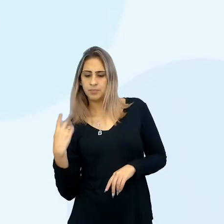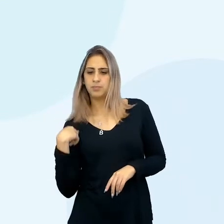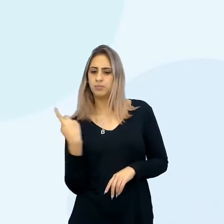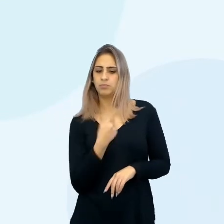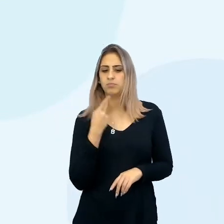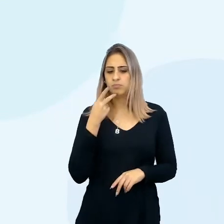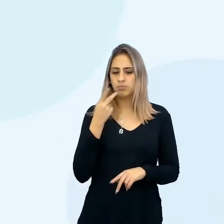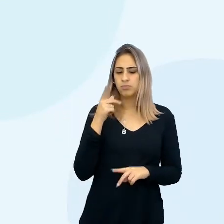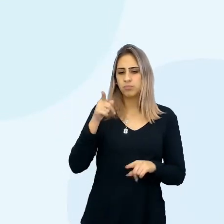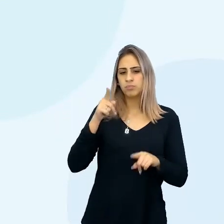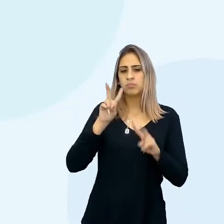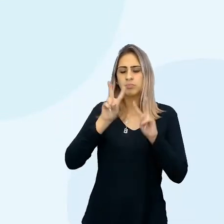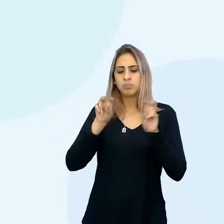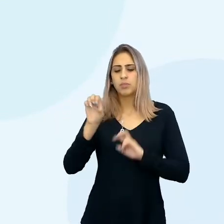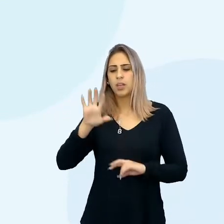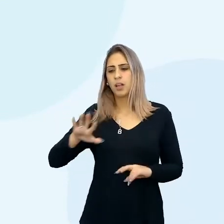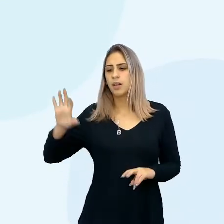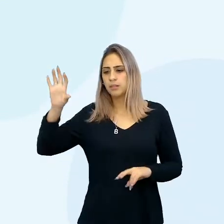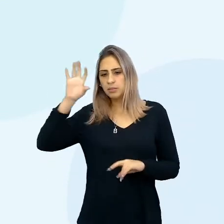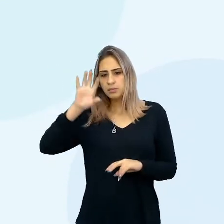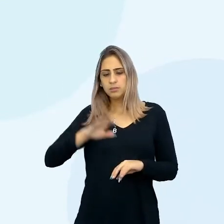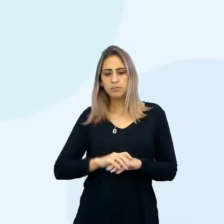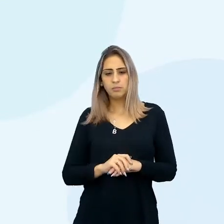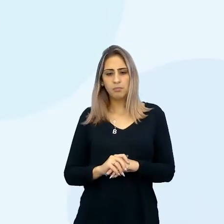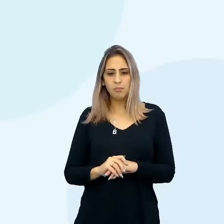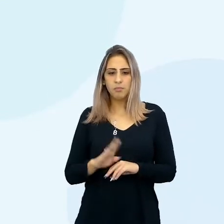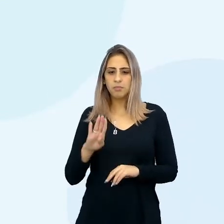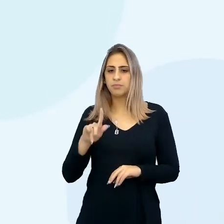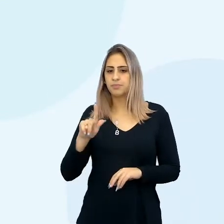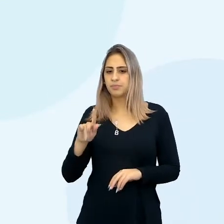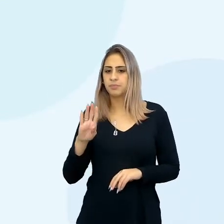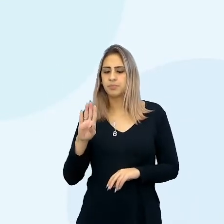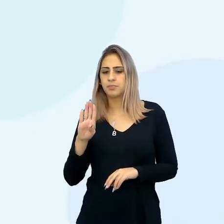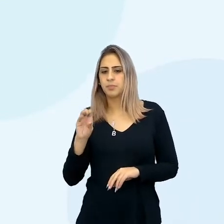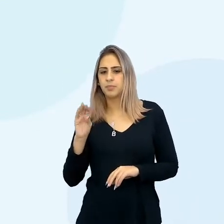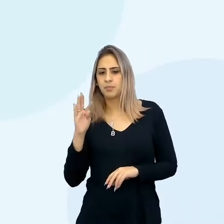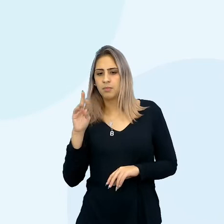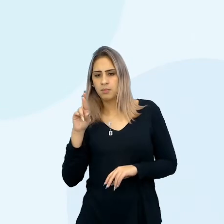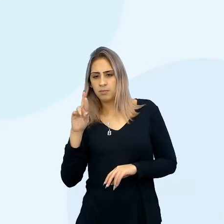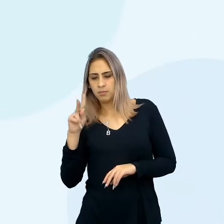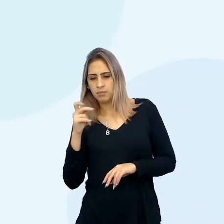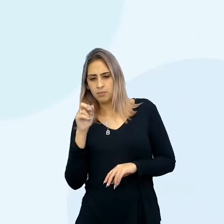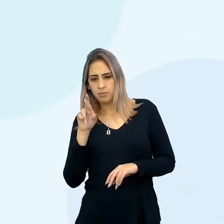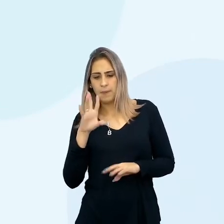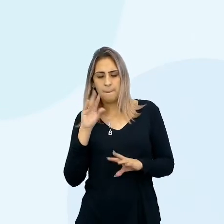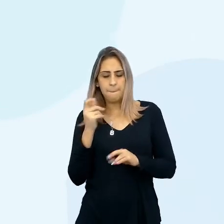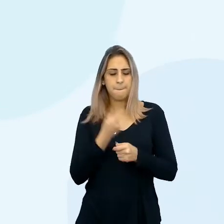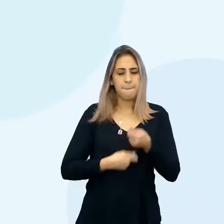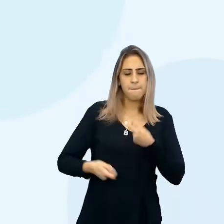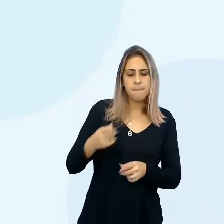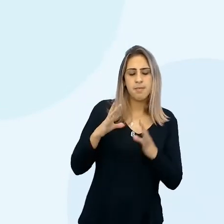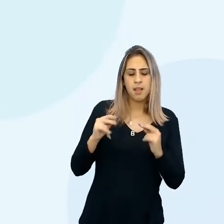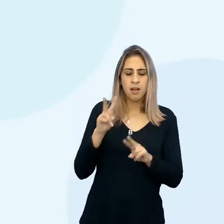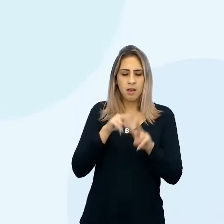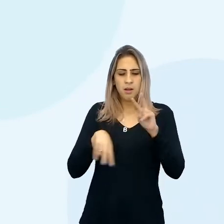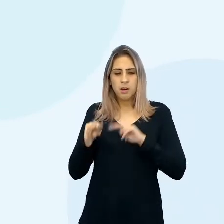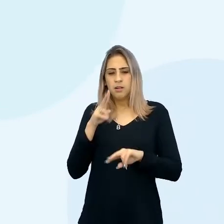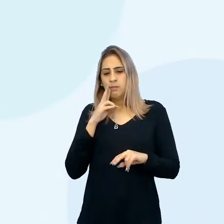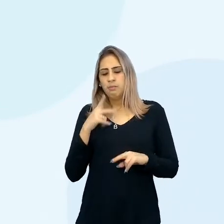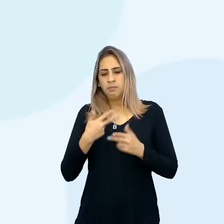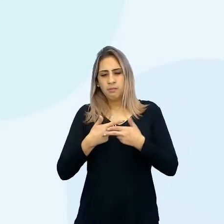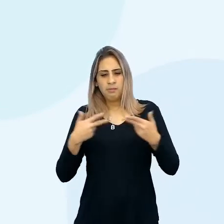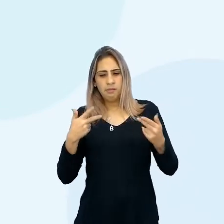gente falou desse Estado, esse Big Brother, que tudo controla, tudo vigila. Então, a Zuboff